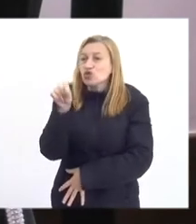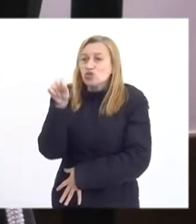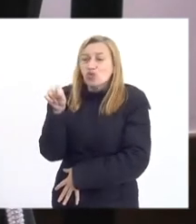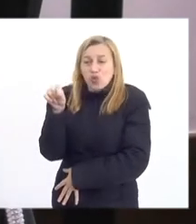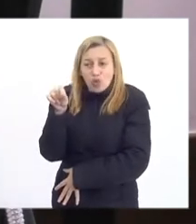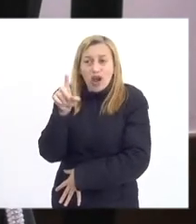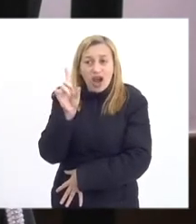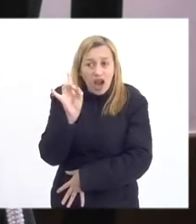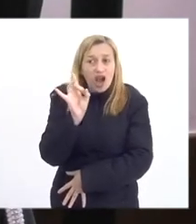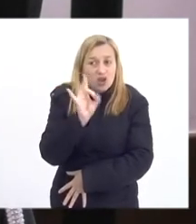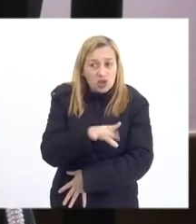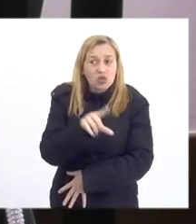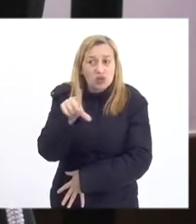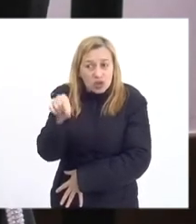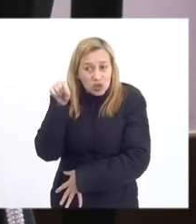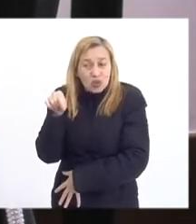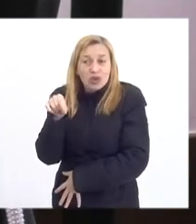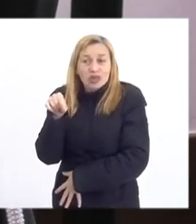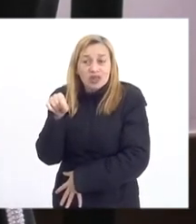a última,